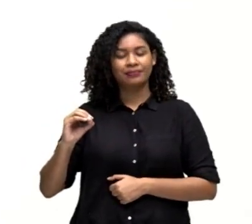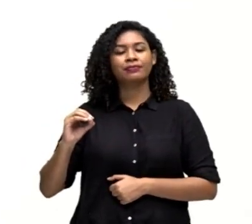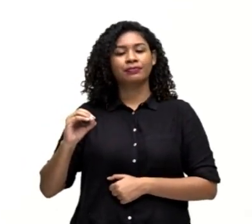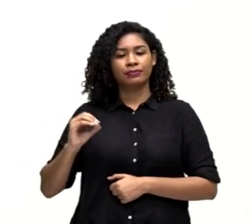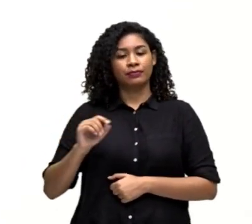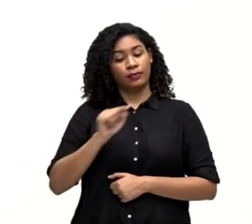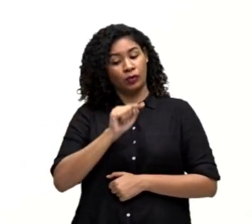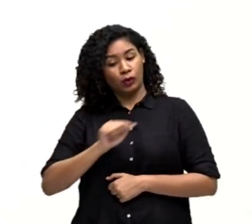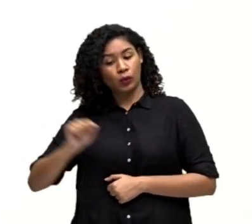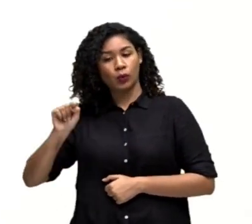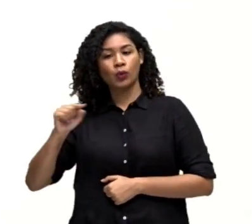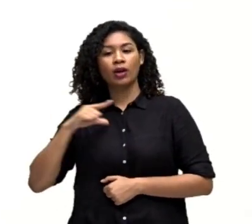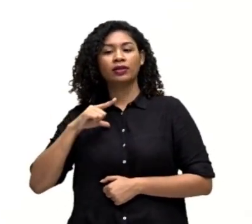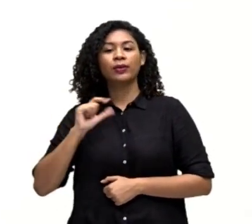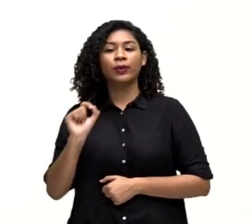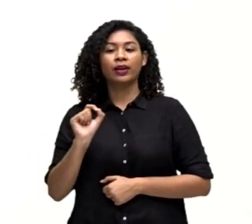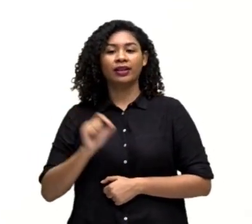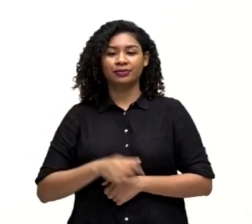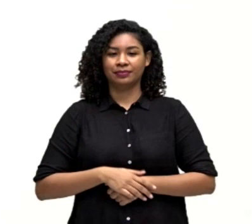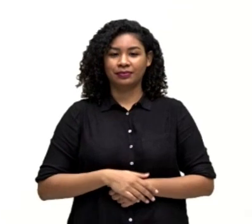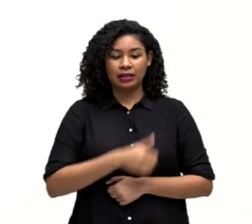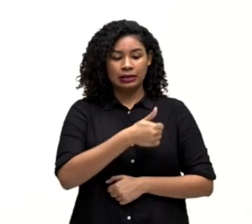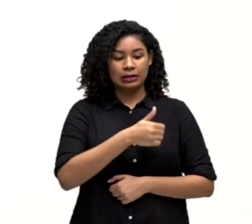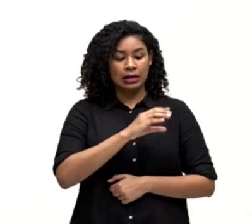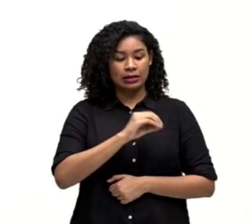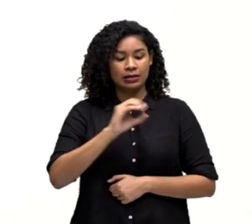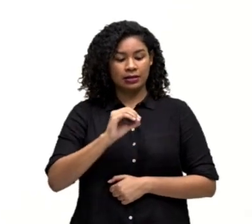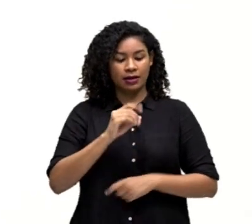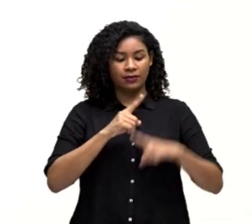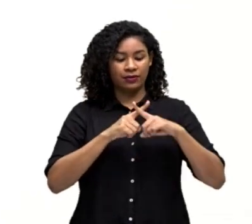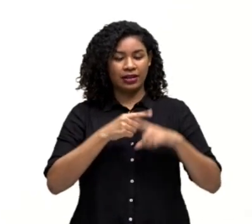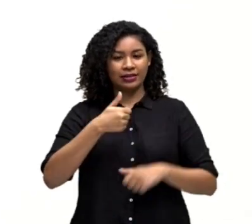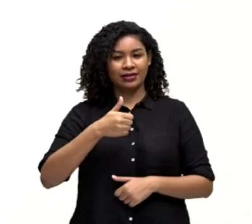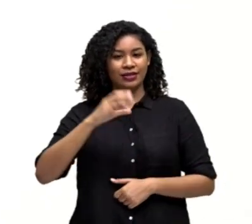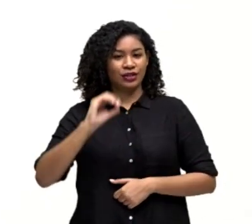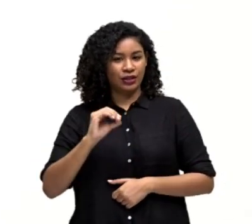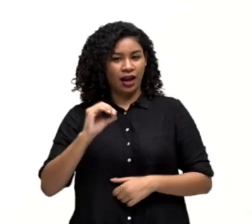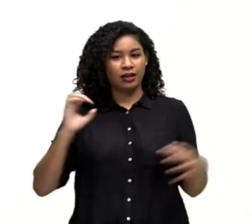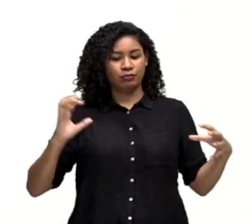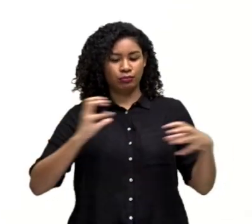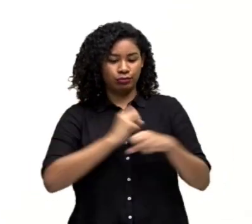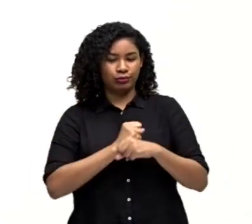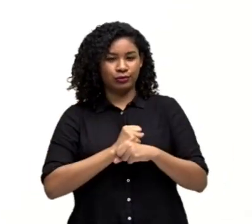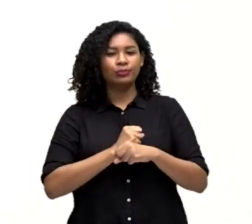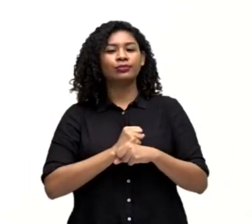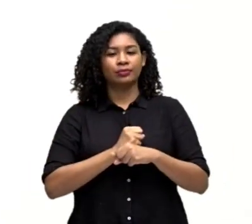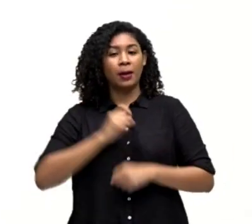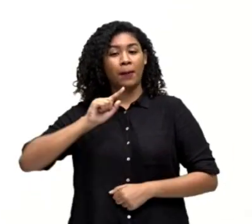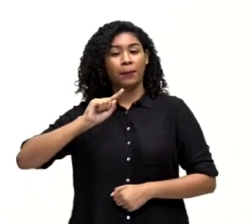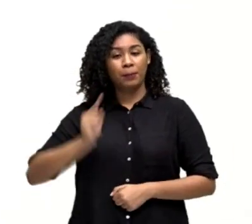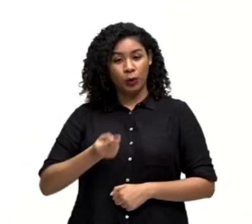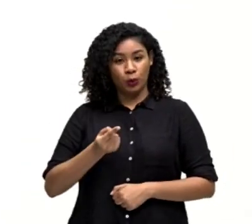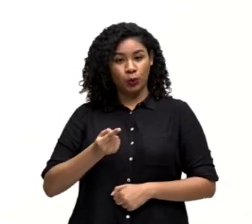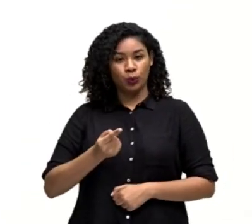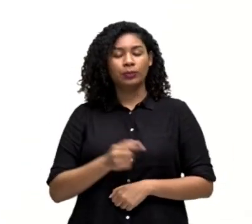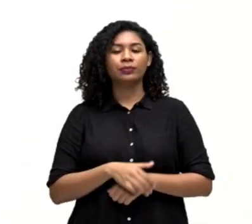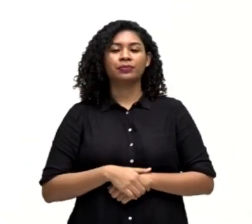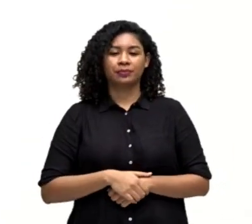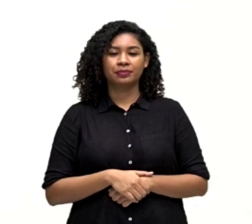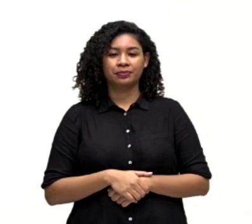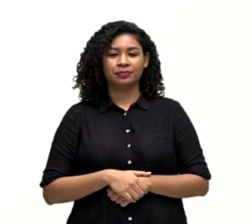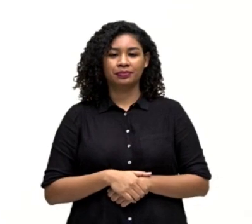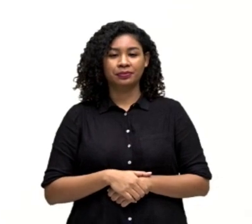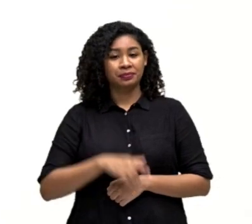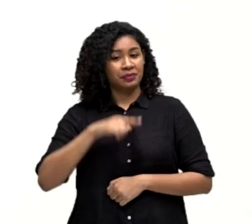nós temos 100 vezes 10, cujo resultado é igual a 1000. E,